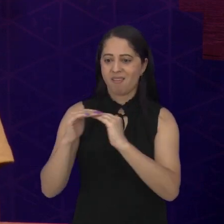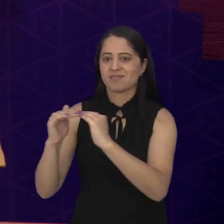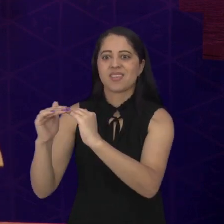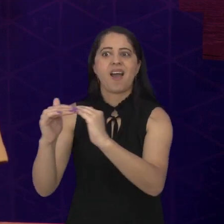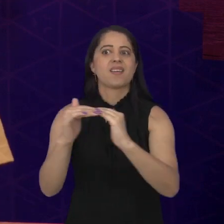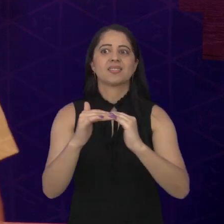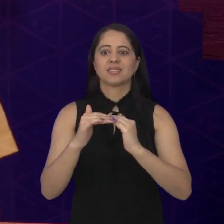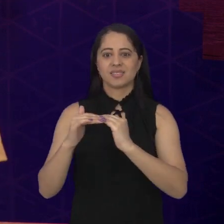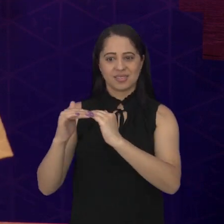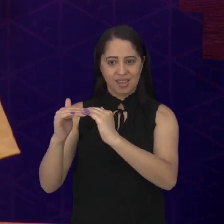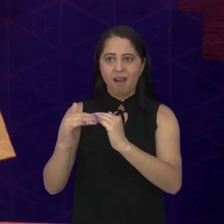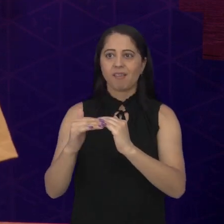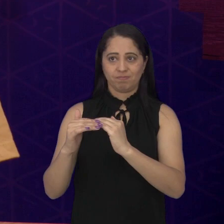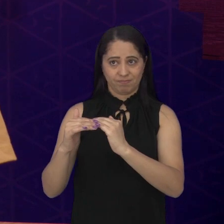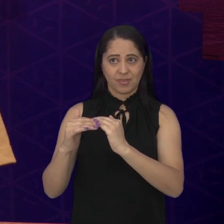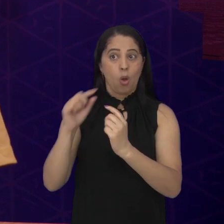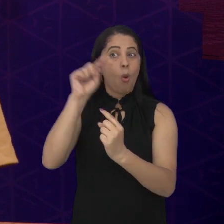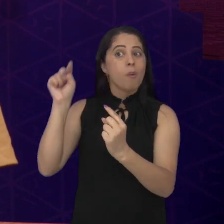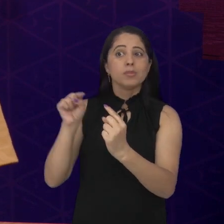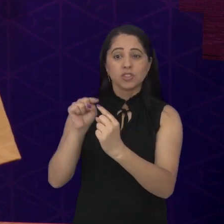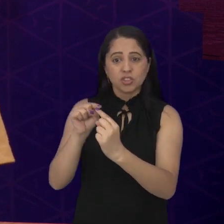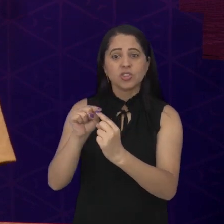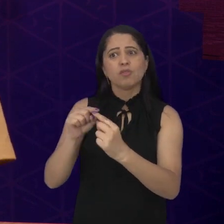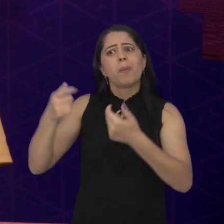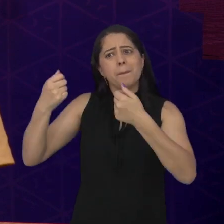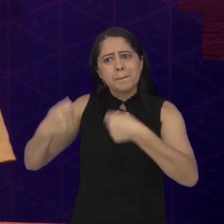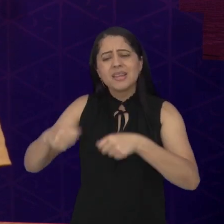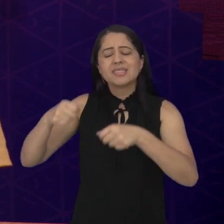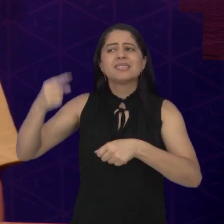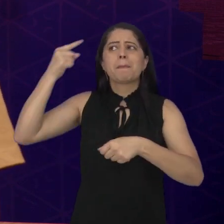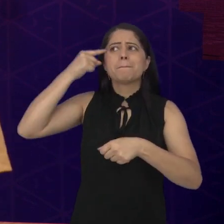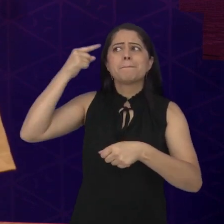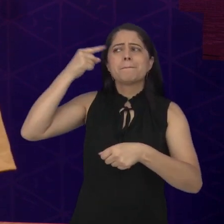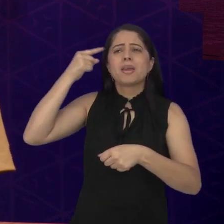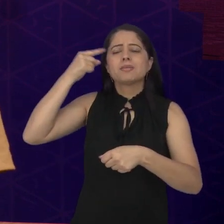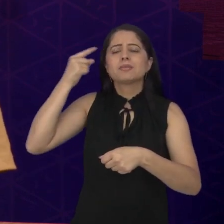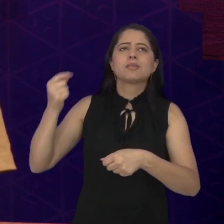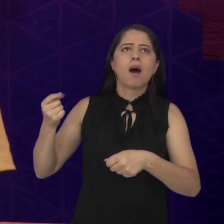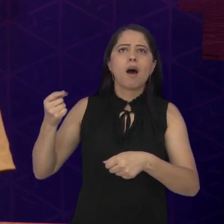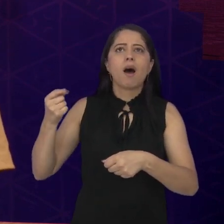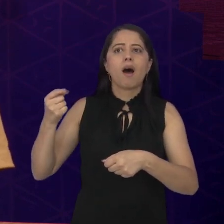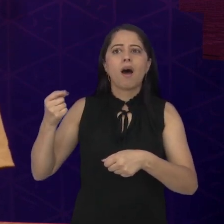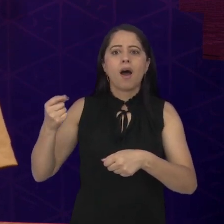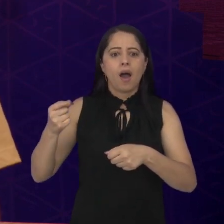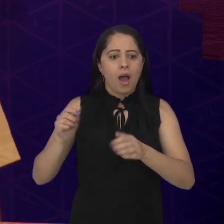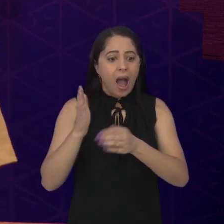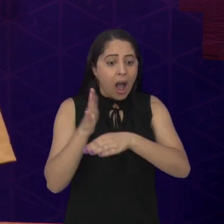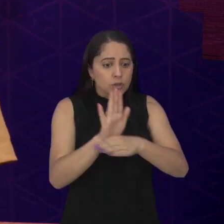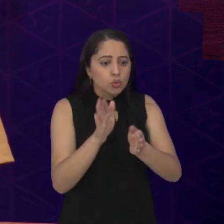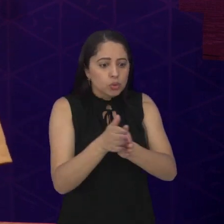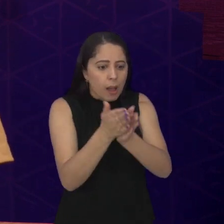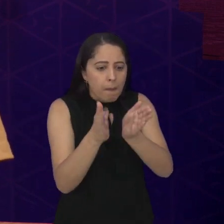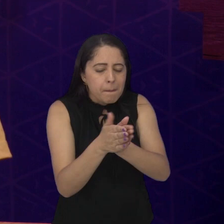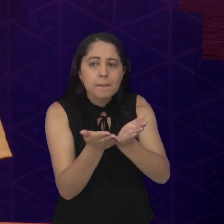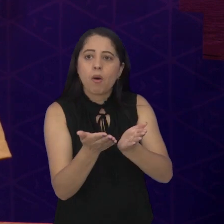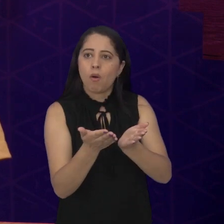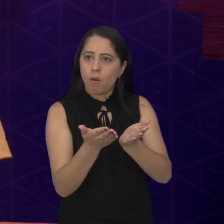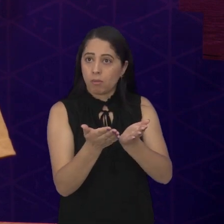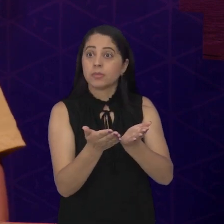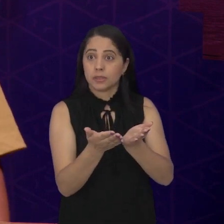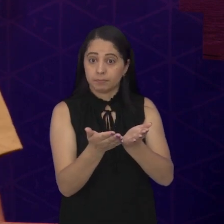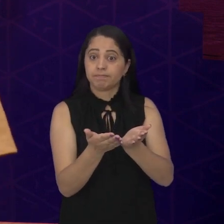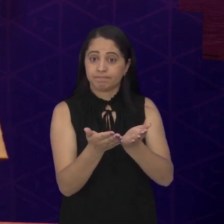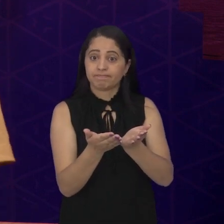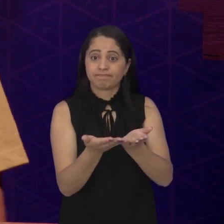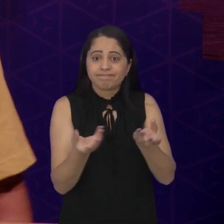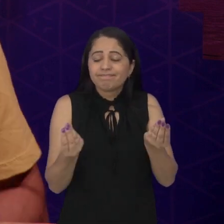acho que esse é um grande ponto-chave. A gente precisa, sim, pensar na galera mais pobre, né?